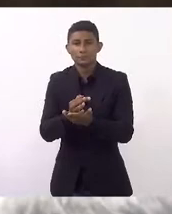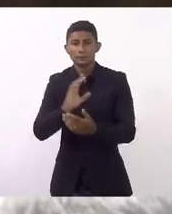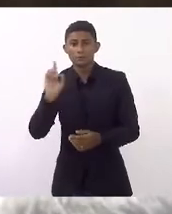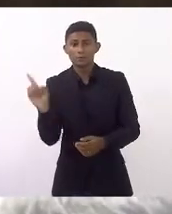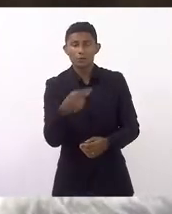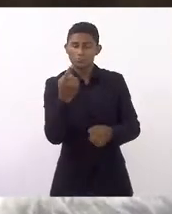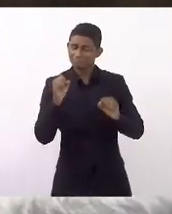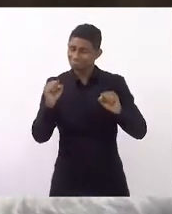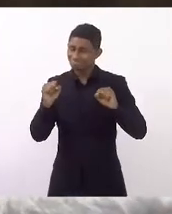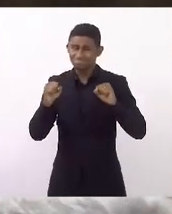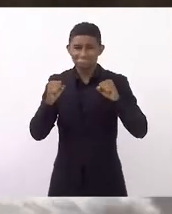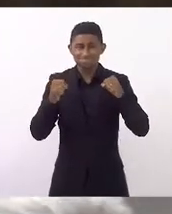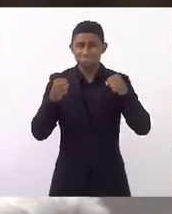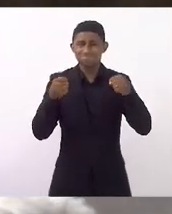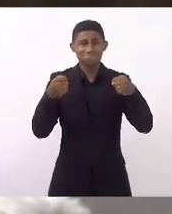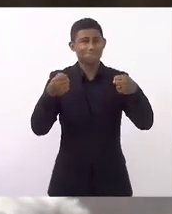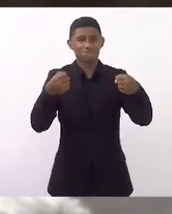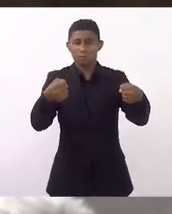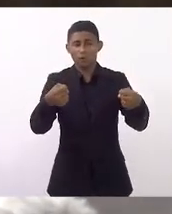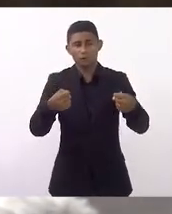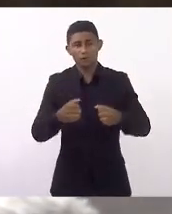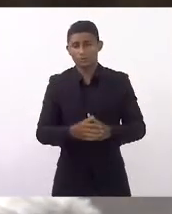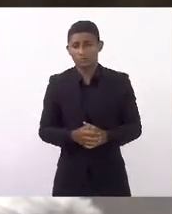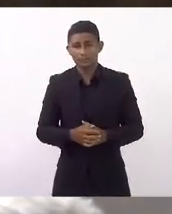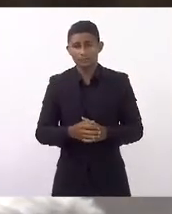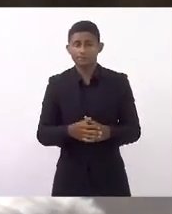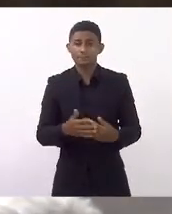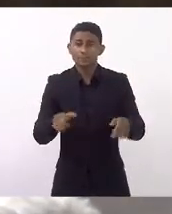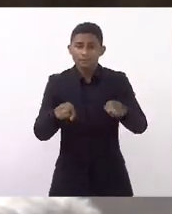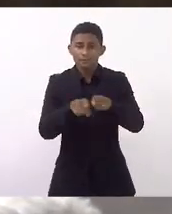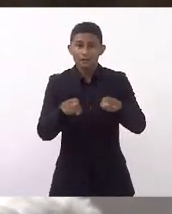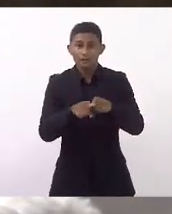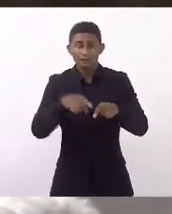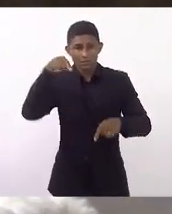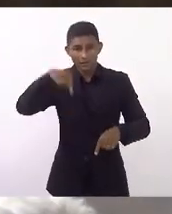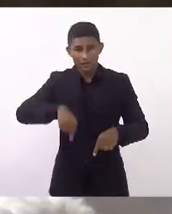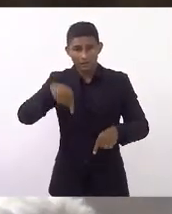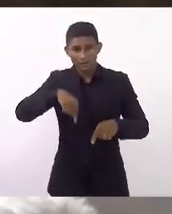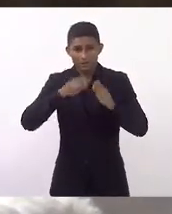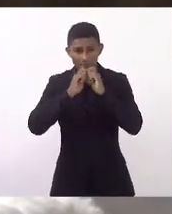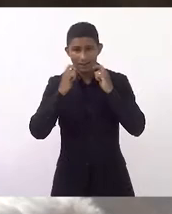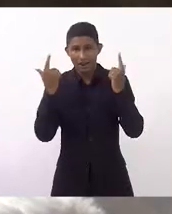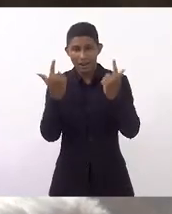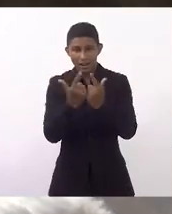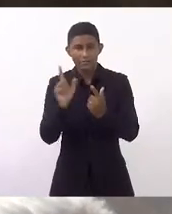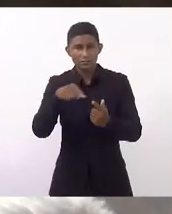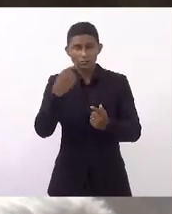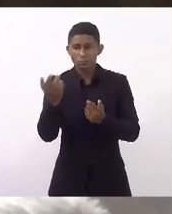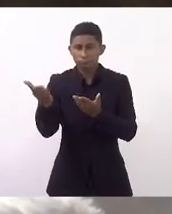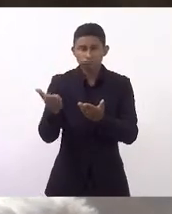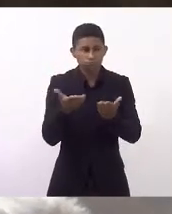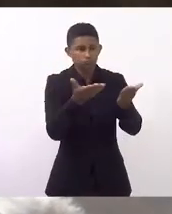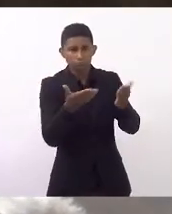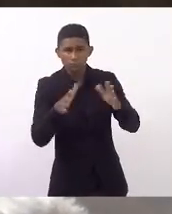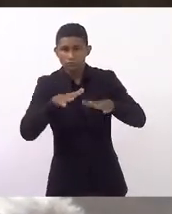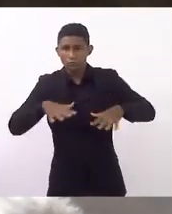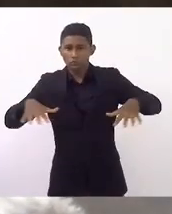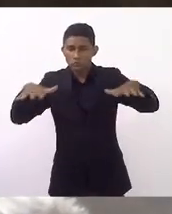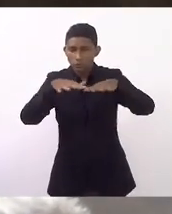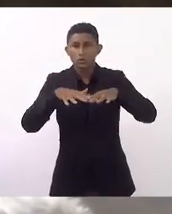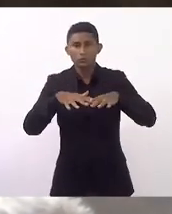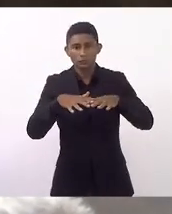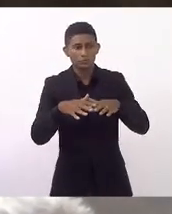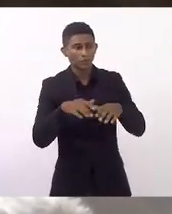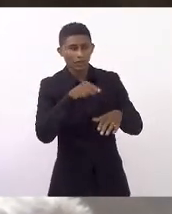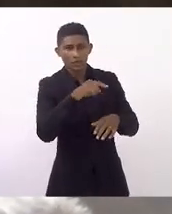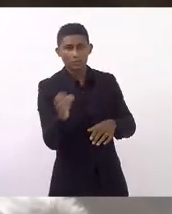fizemos tudo o que foi possível, inclusive fazendo com que a casa participasse efetivamente da implantação do programa. Por isso, quero